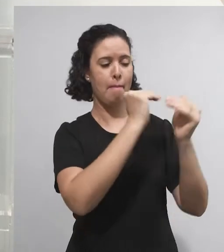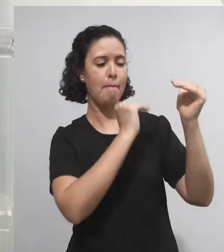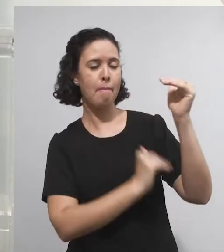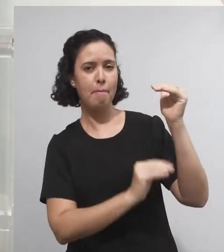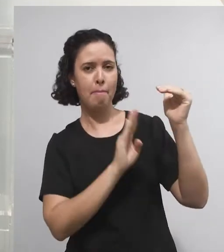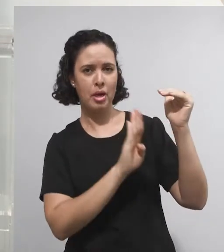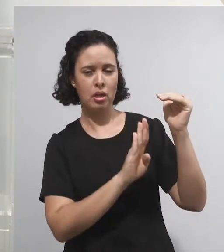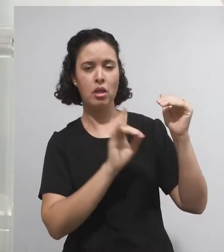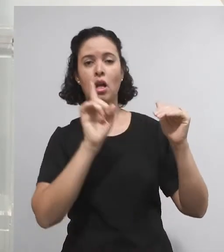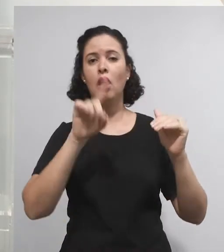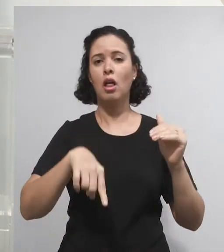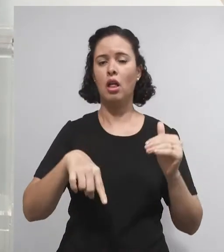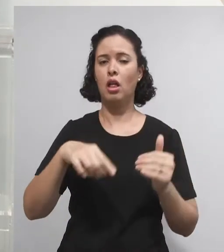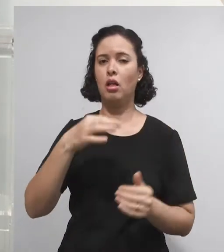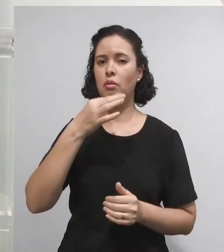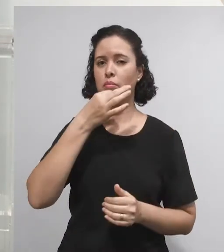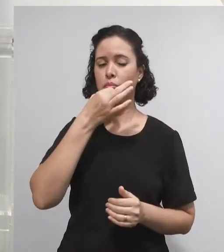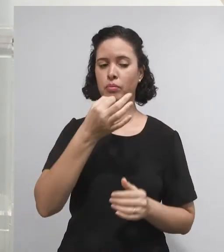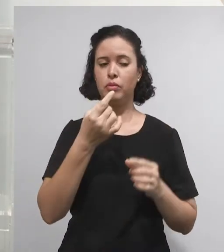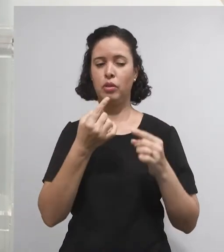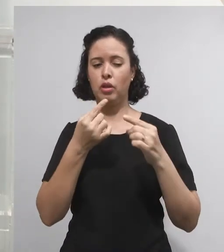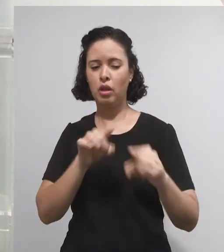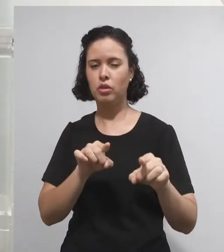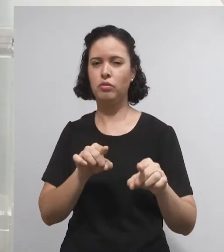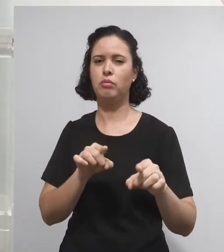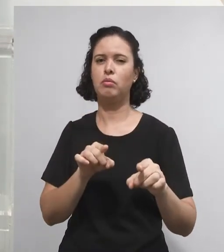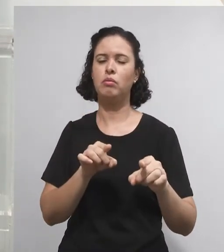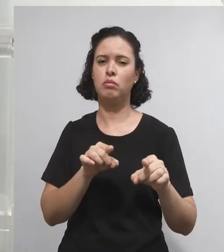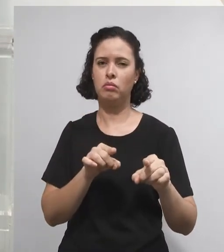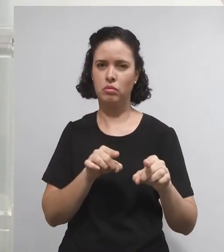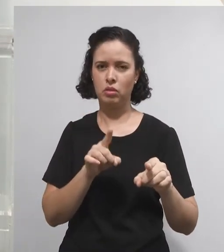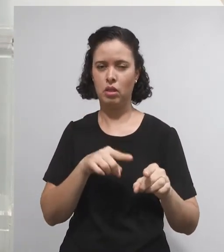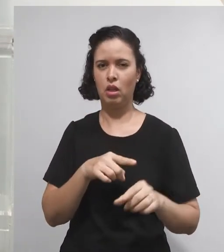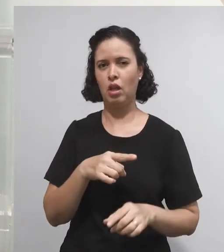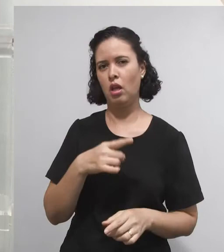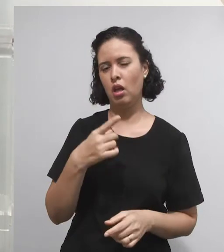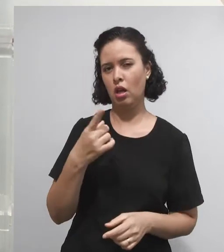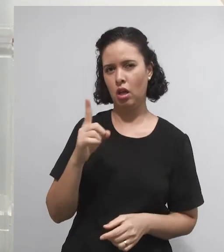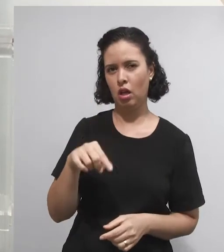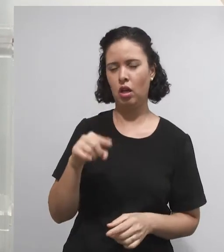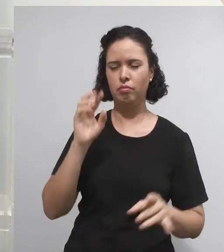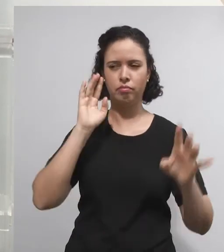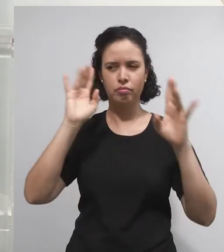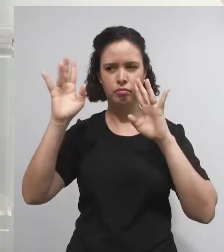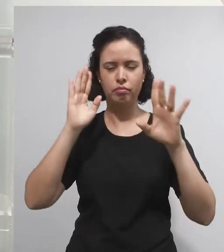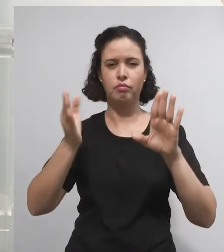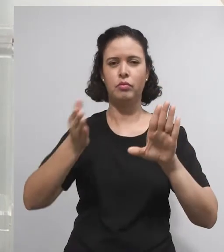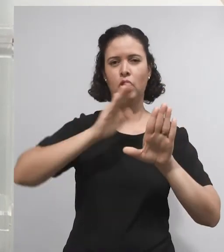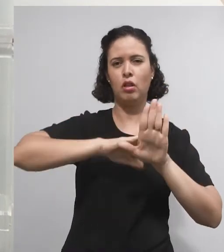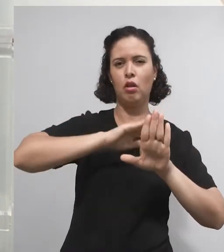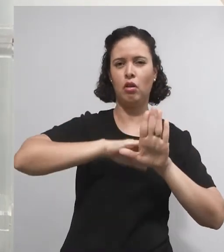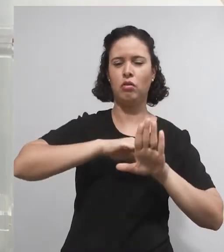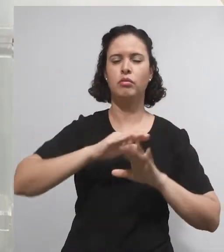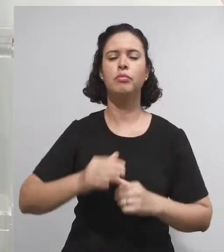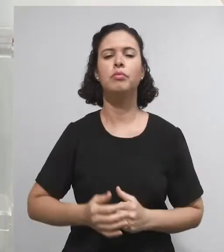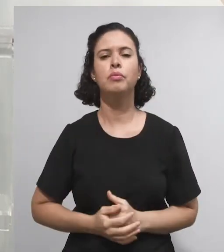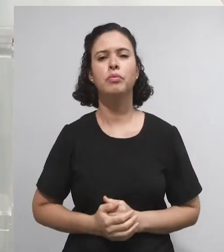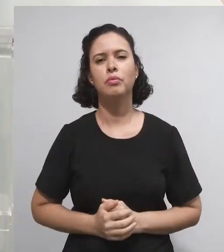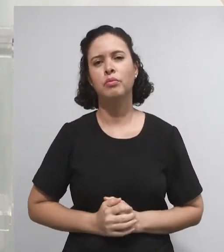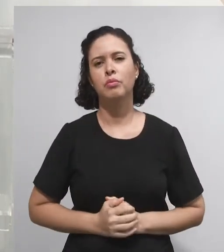reprodução. Então, é uma crítica à reprodução. Então, tem um forte elemento de reflexão